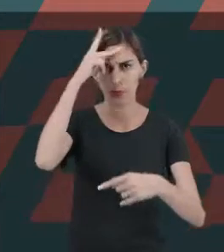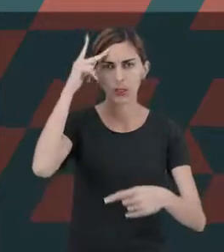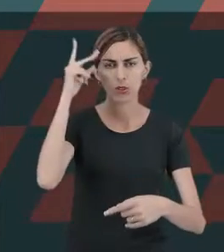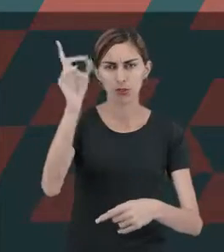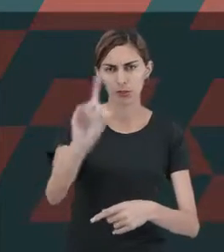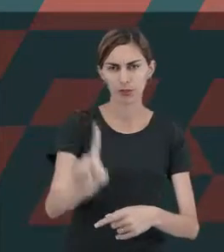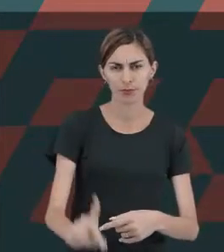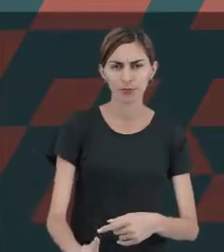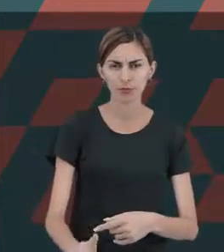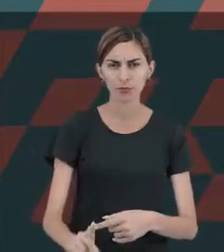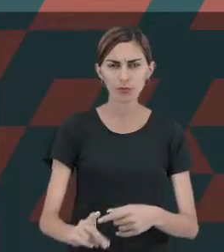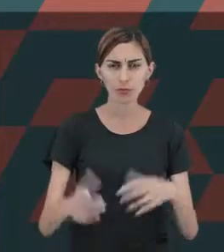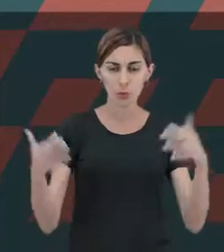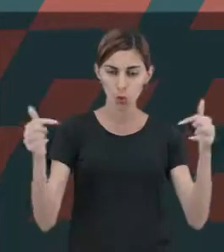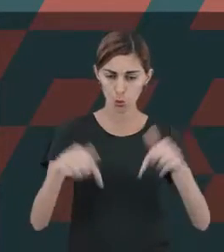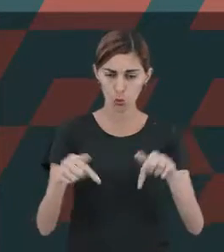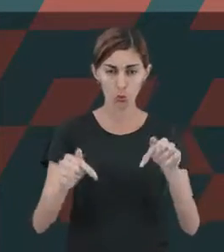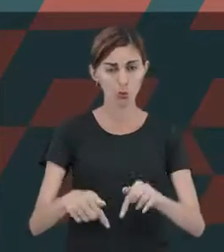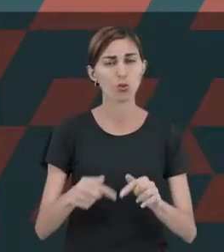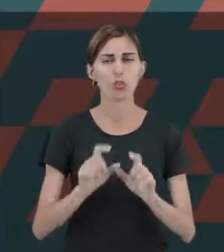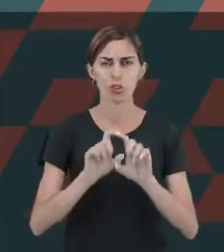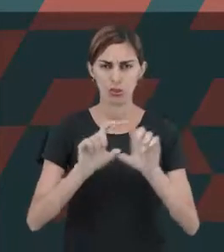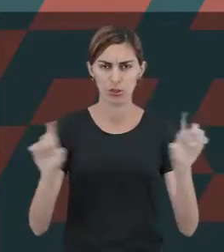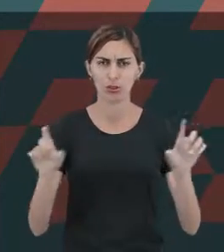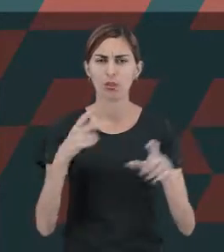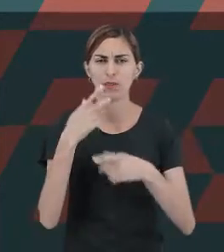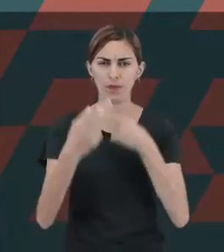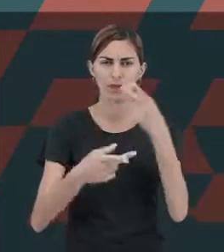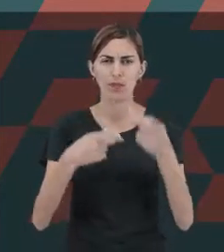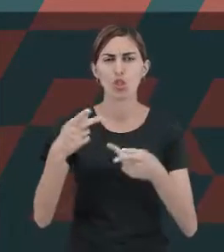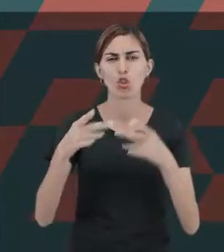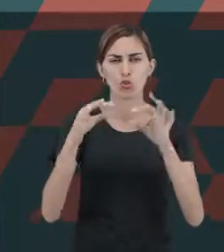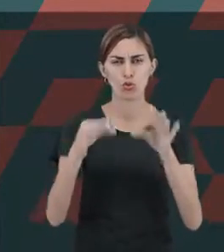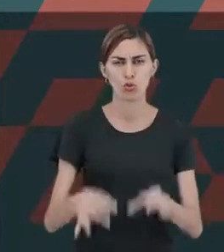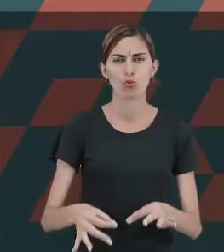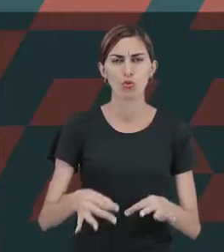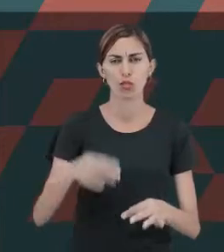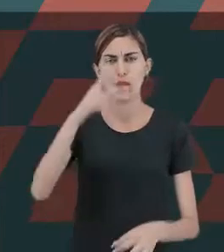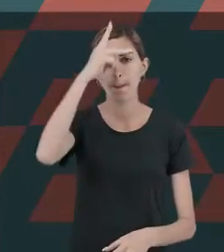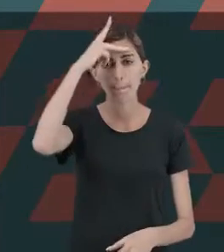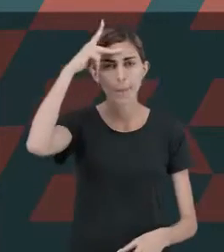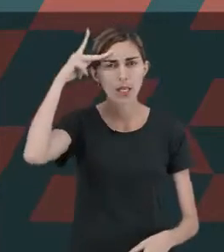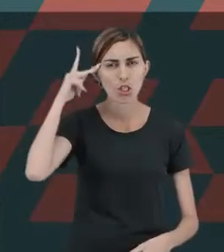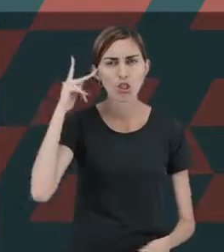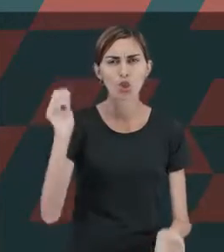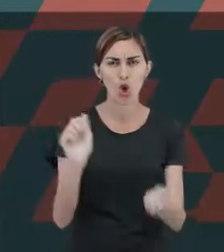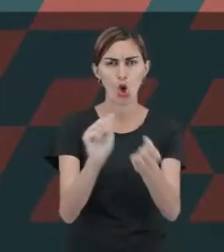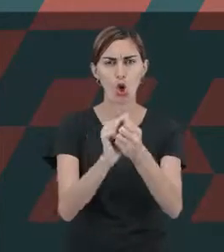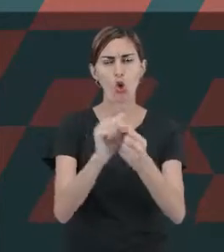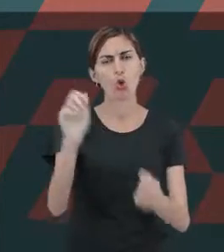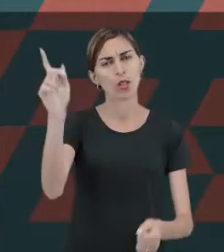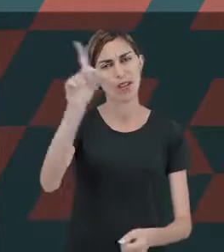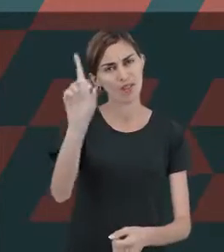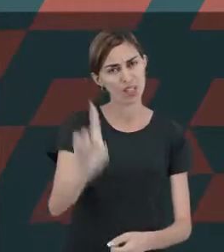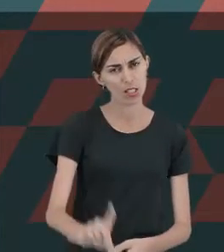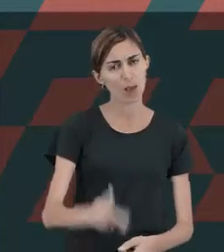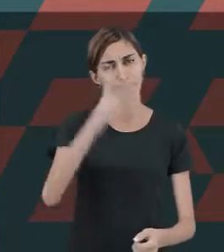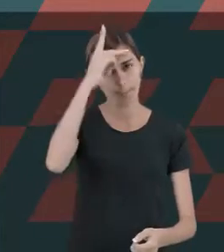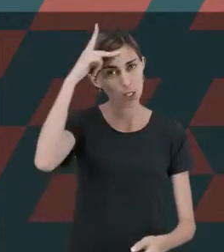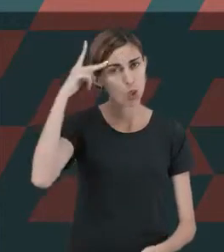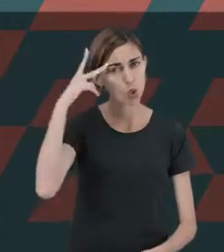com deficiência, hoje o termo correto a ser utilizado é justamente pessoa com